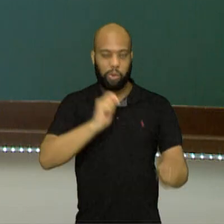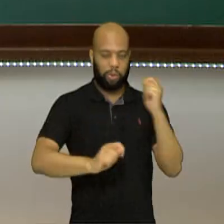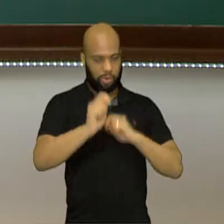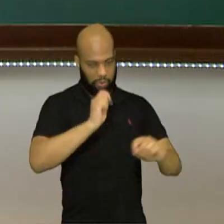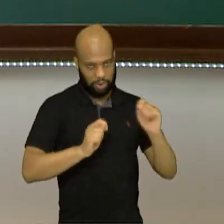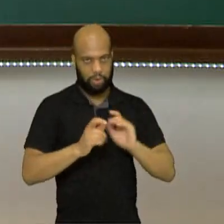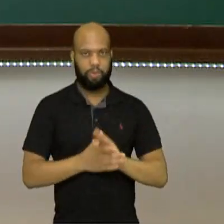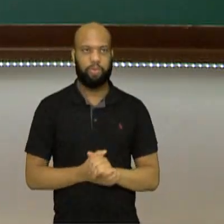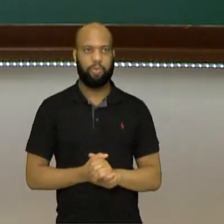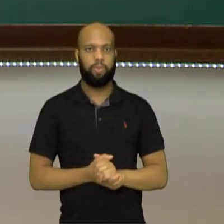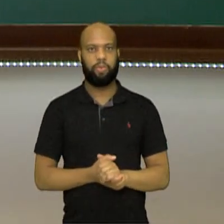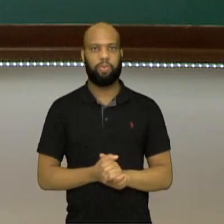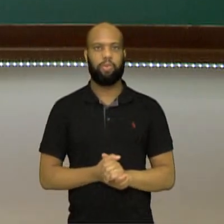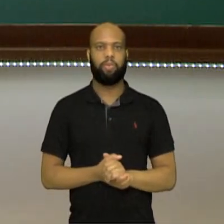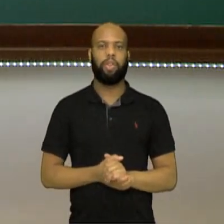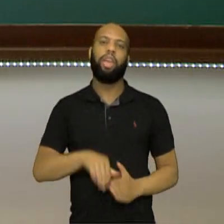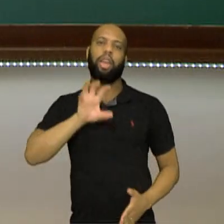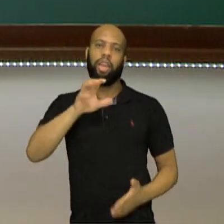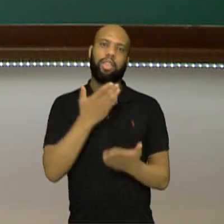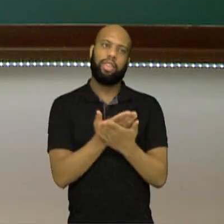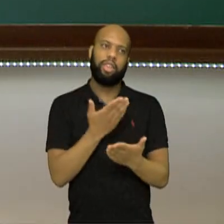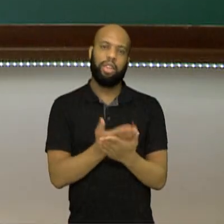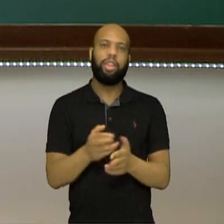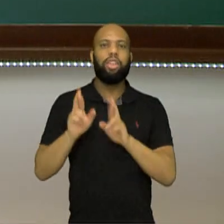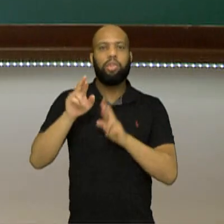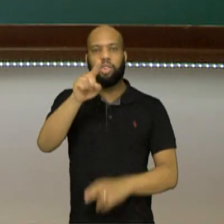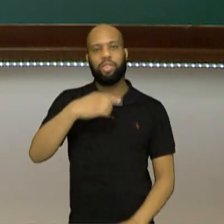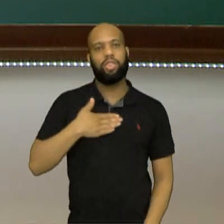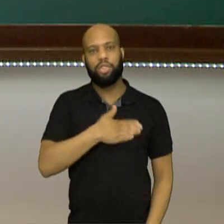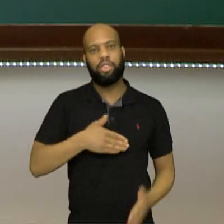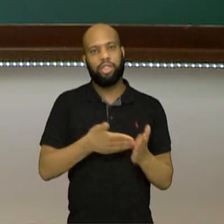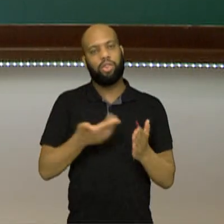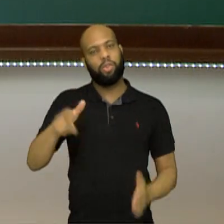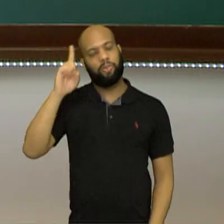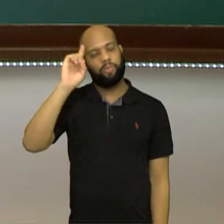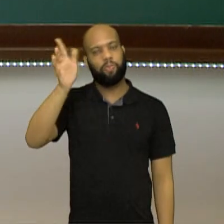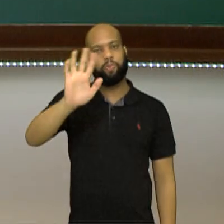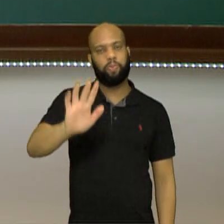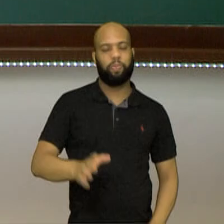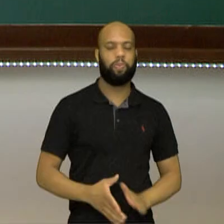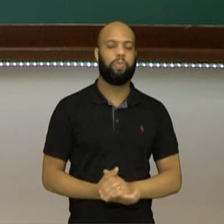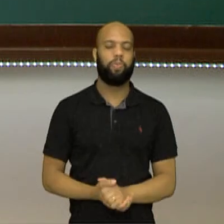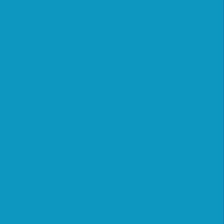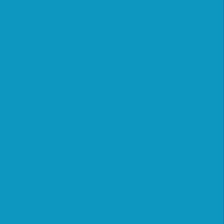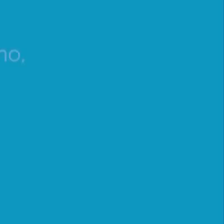econômica. Então, essa foi a nossa aula, pessoal. Espero que tenham gostado e até breve.